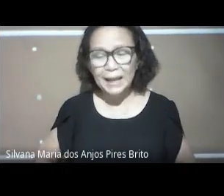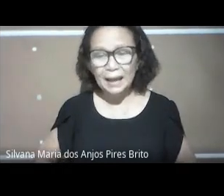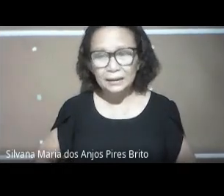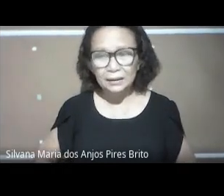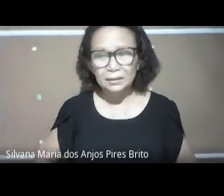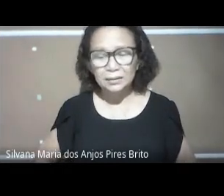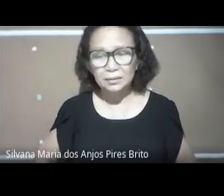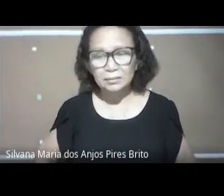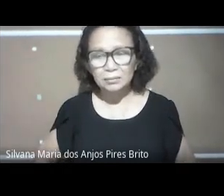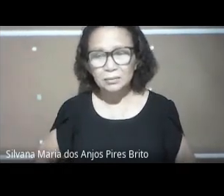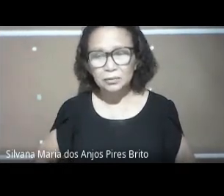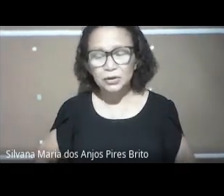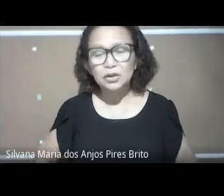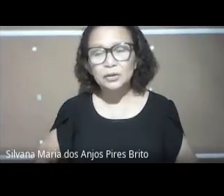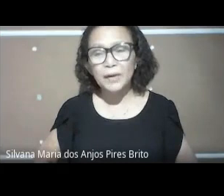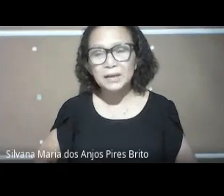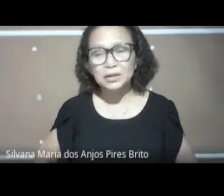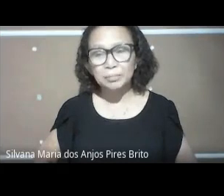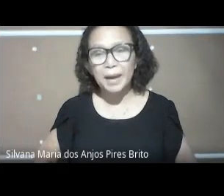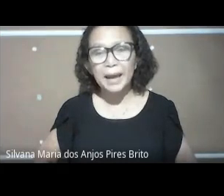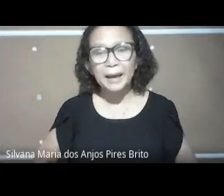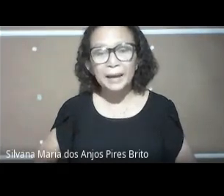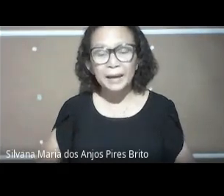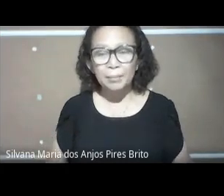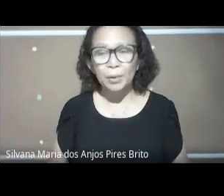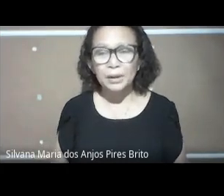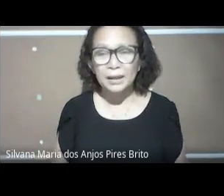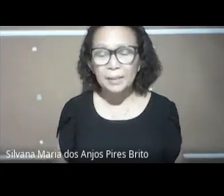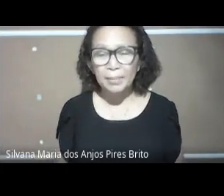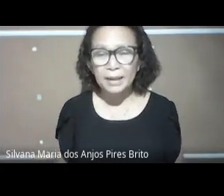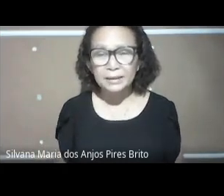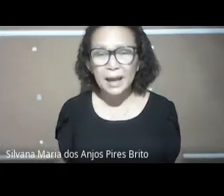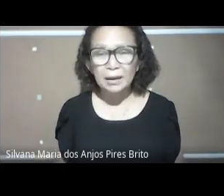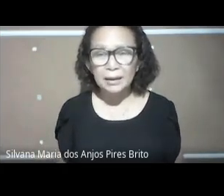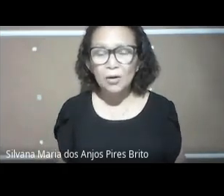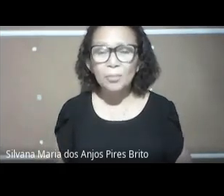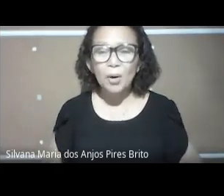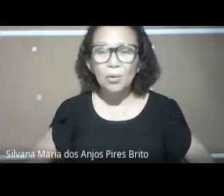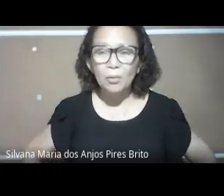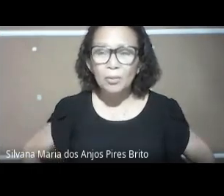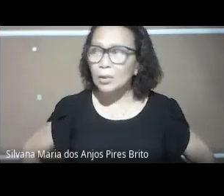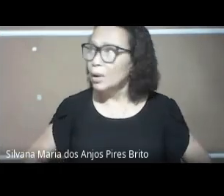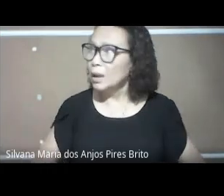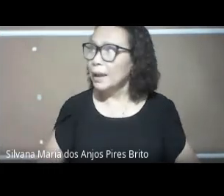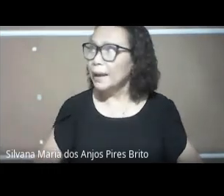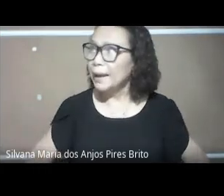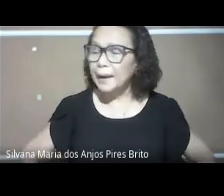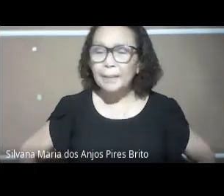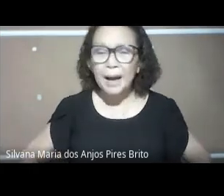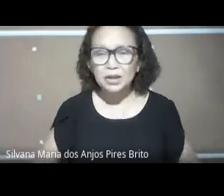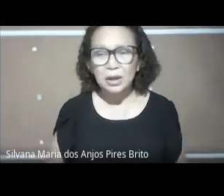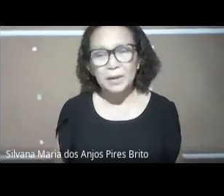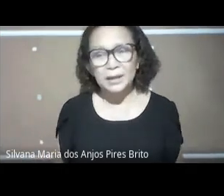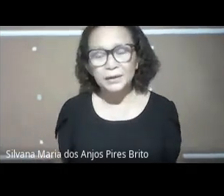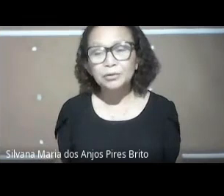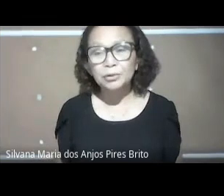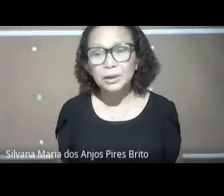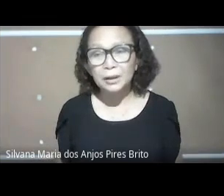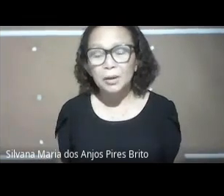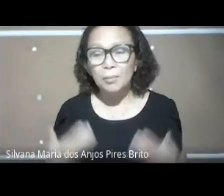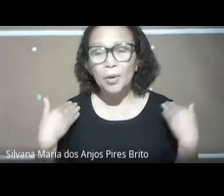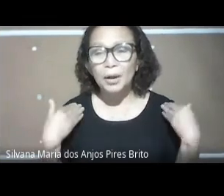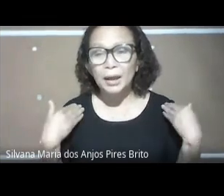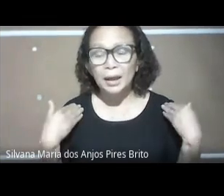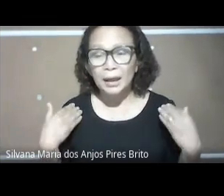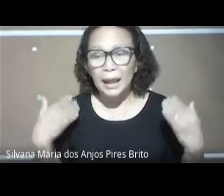estou sentada. Se eu estivesse de pé, poderia passar até um pouco abaixo da minha